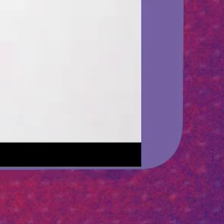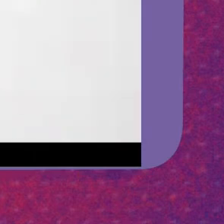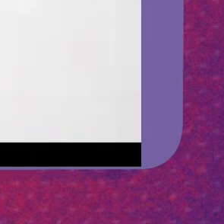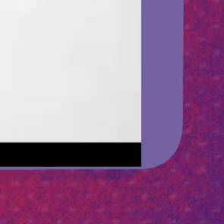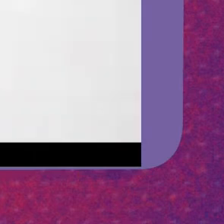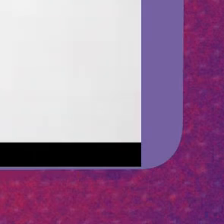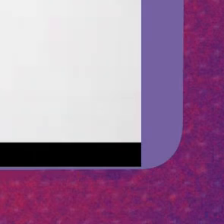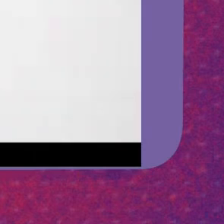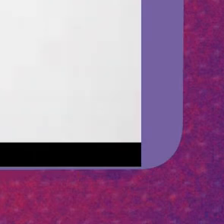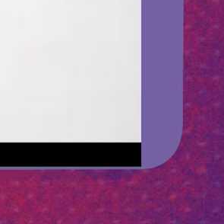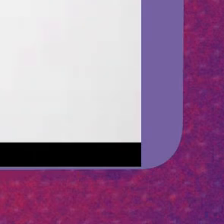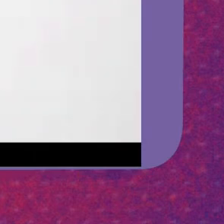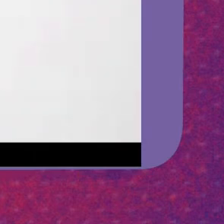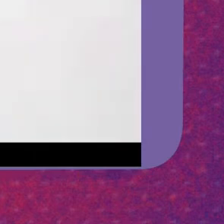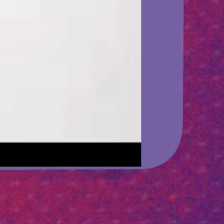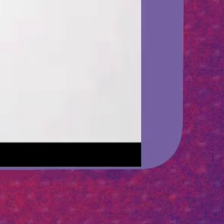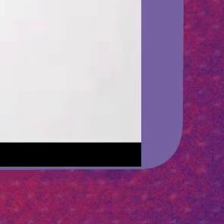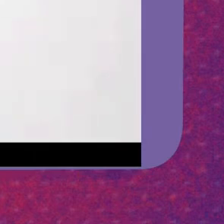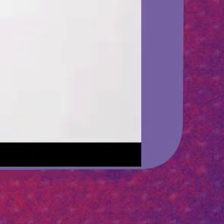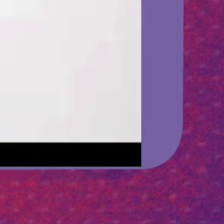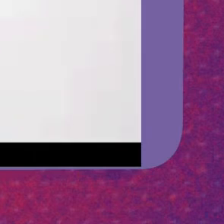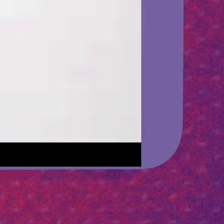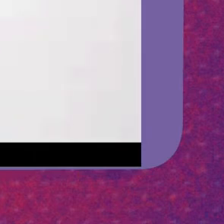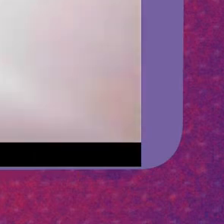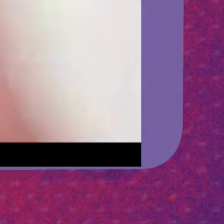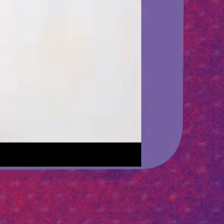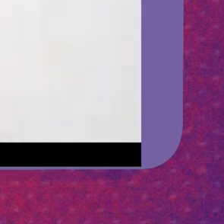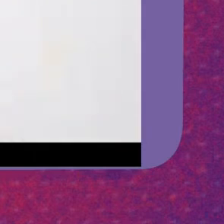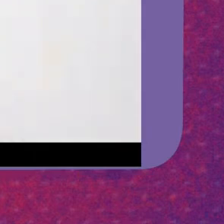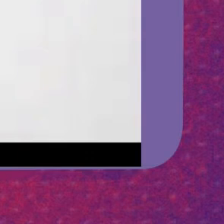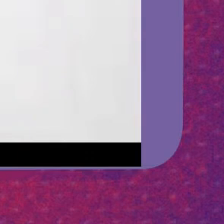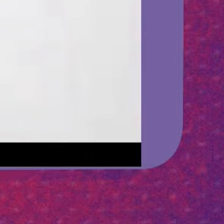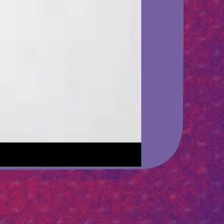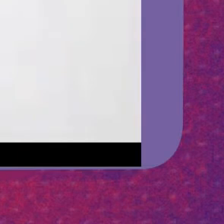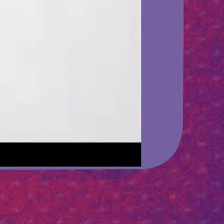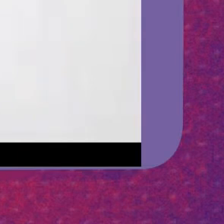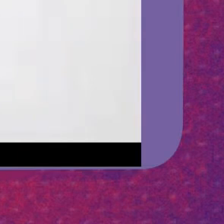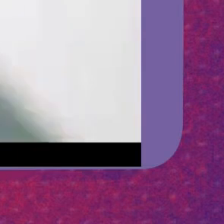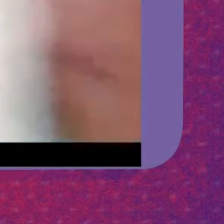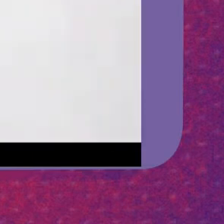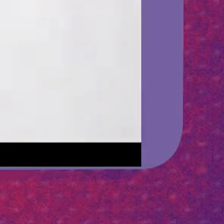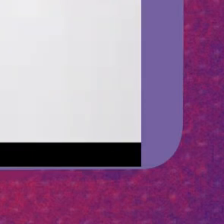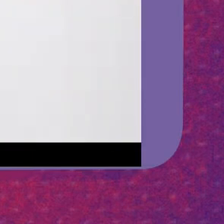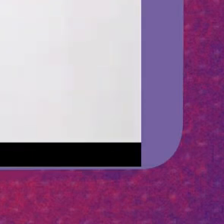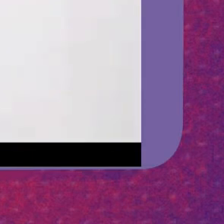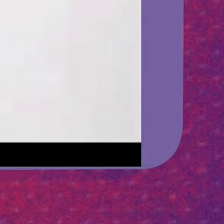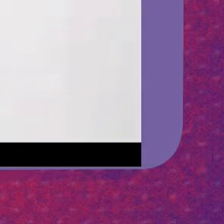ou empregadas domésticas. Então, essa dimensão de gênero e raça